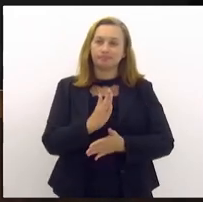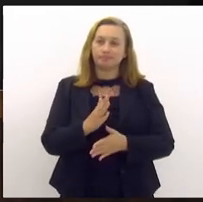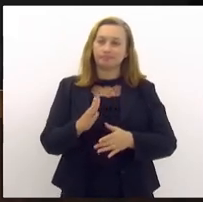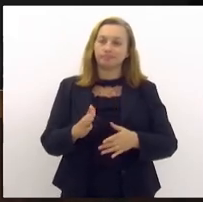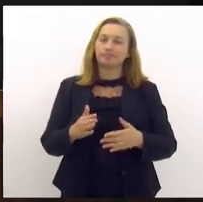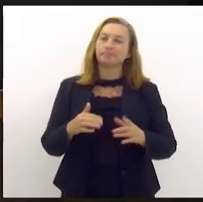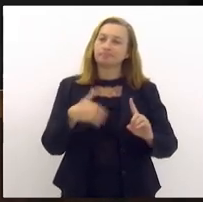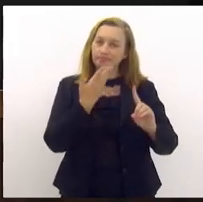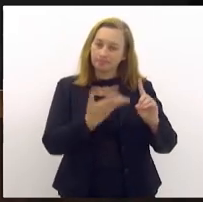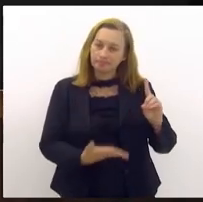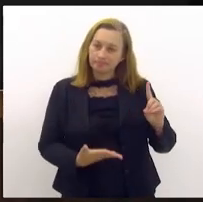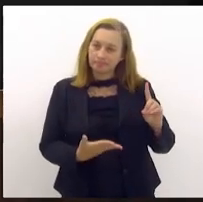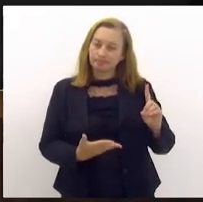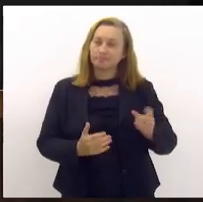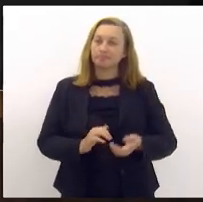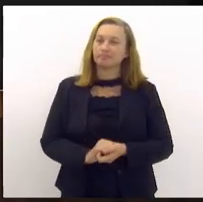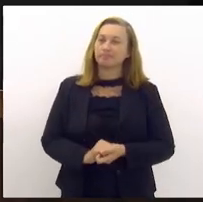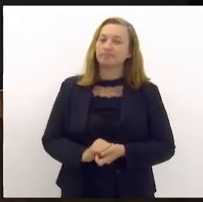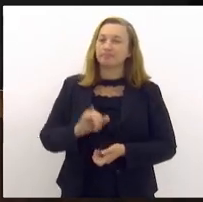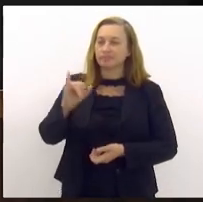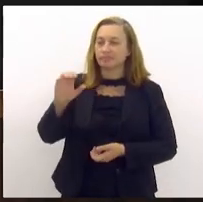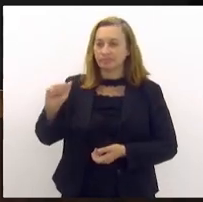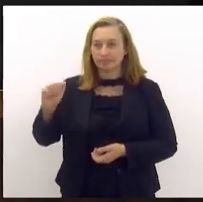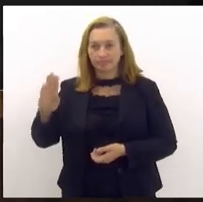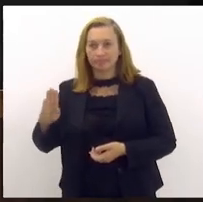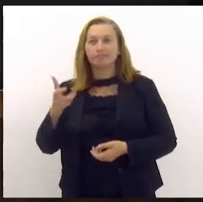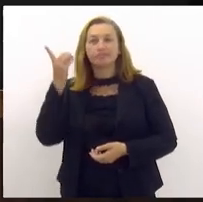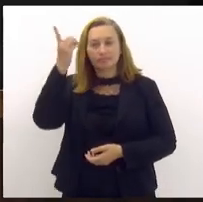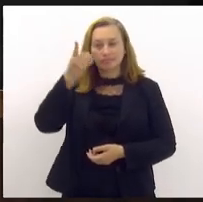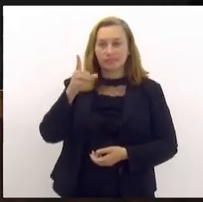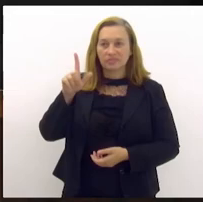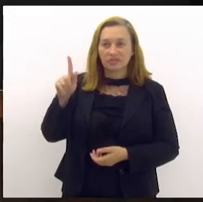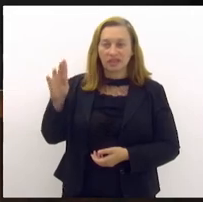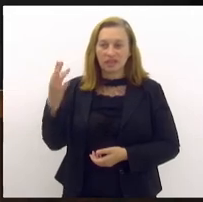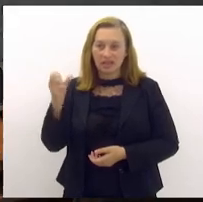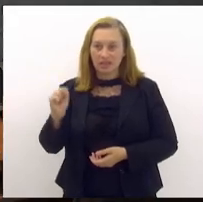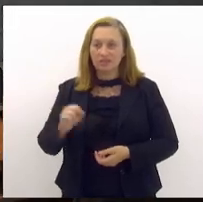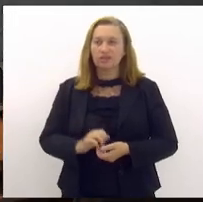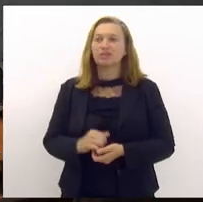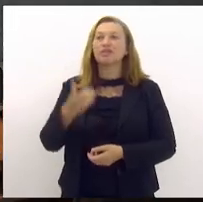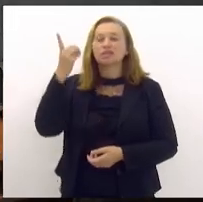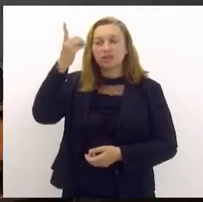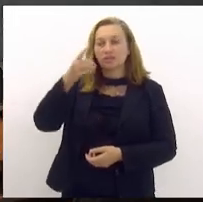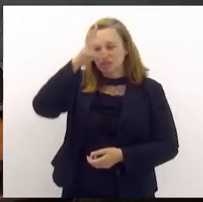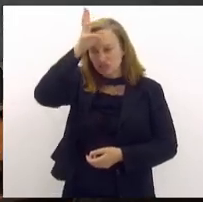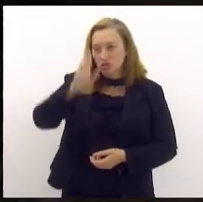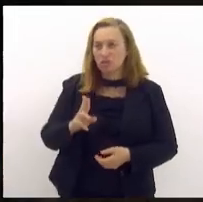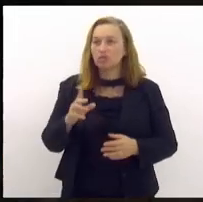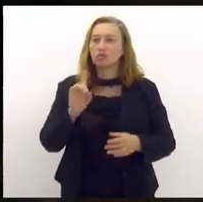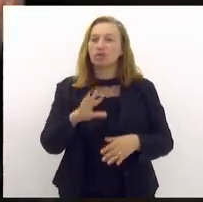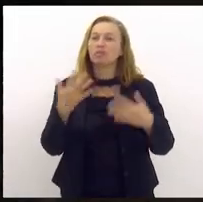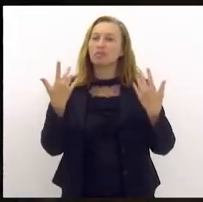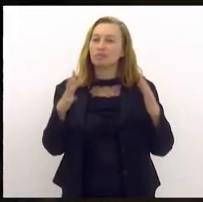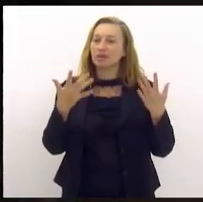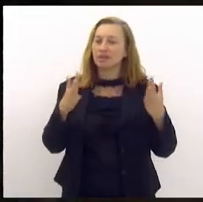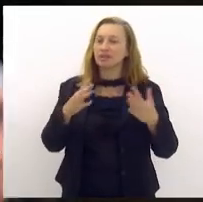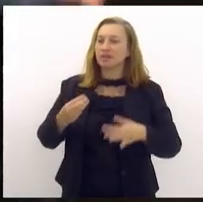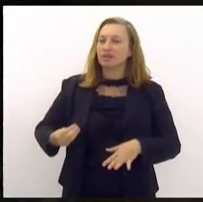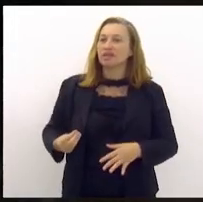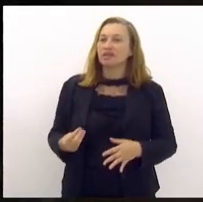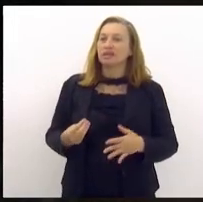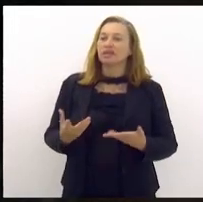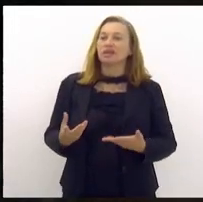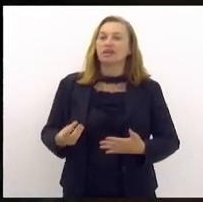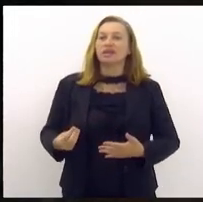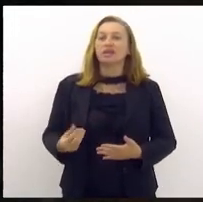honraria para ele e para o IAB. Deputado Galhaço. Deputado Tiaju, só para saudar a presença